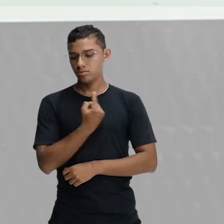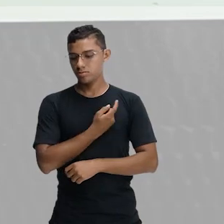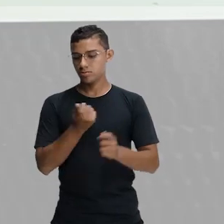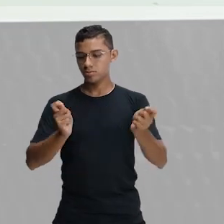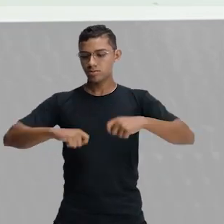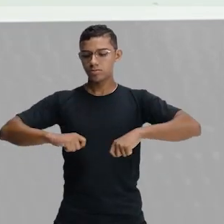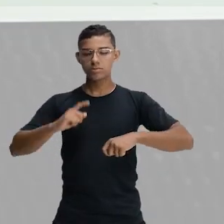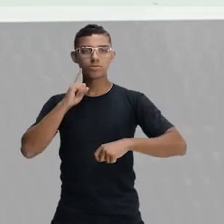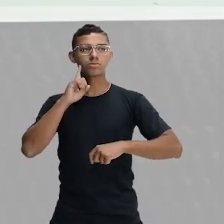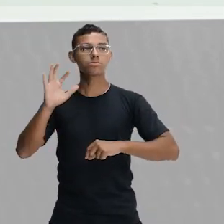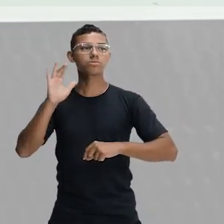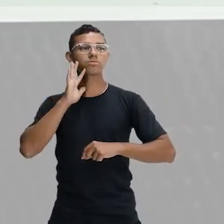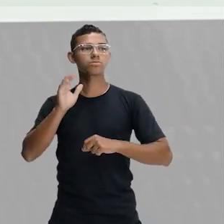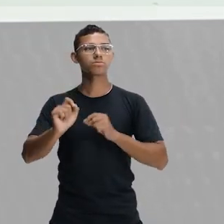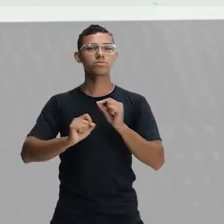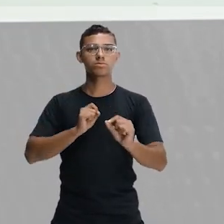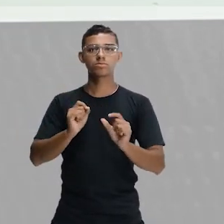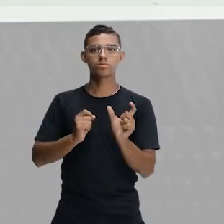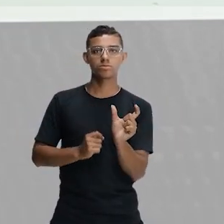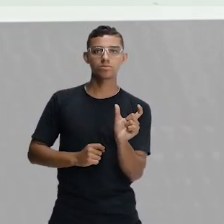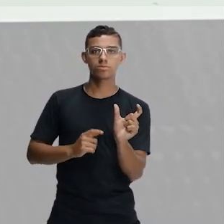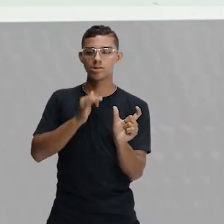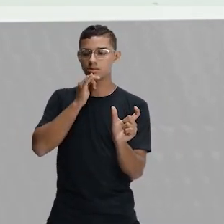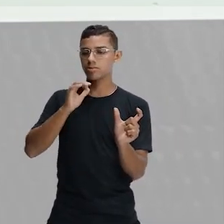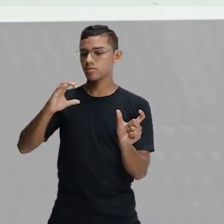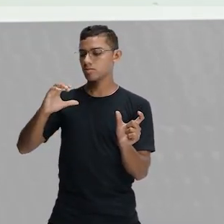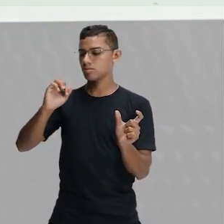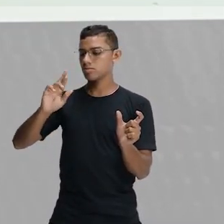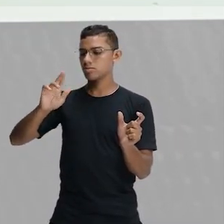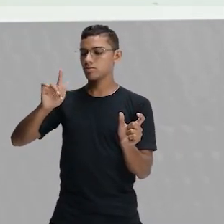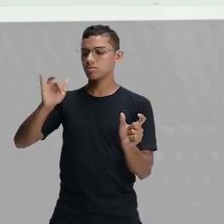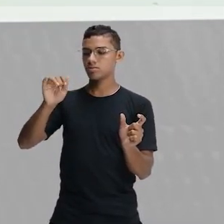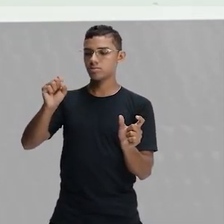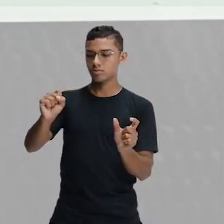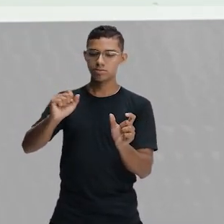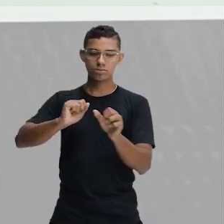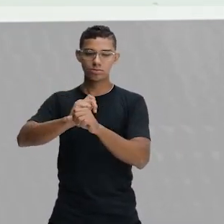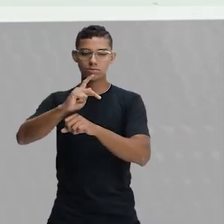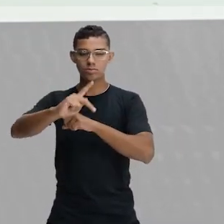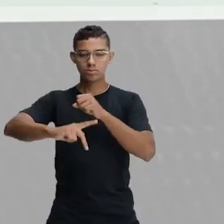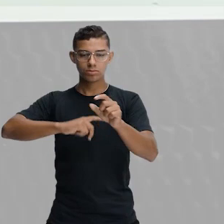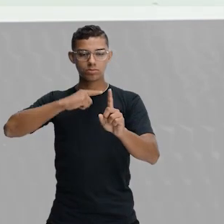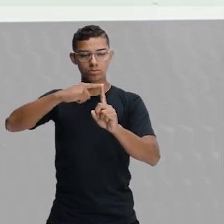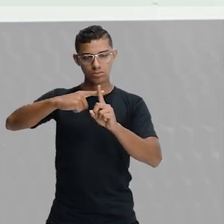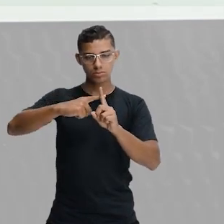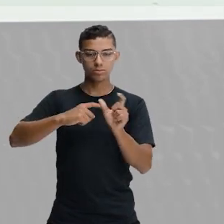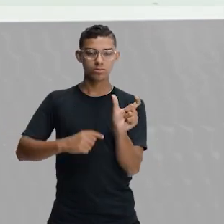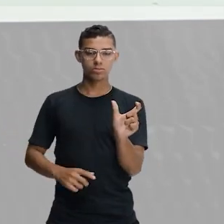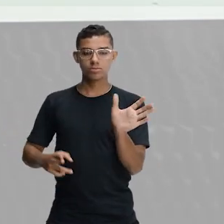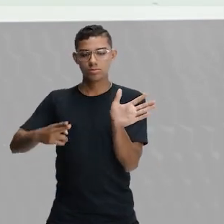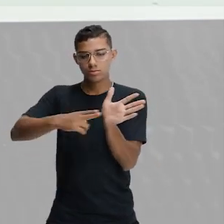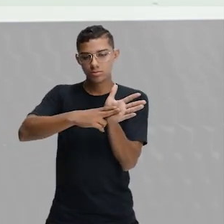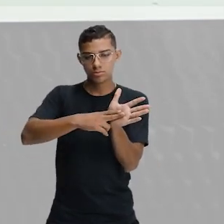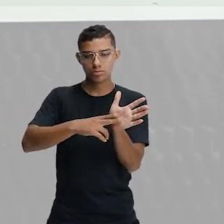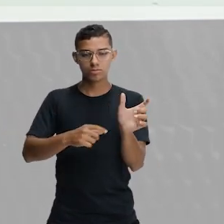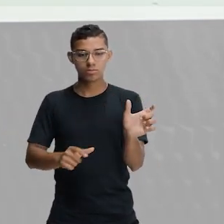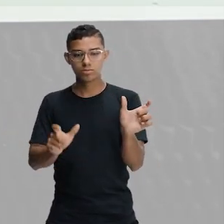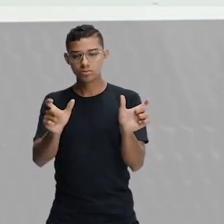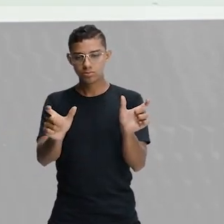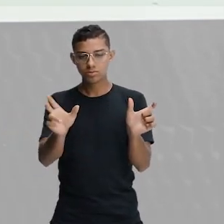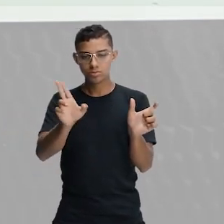fazer? Fazer com que esse número de cargas que é positivo, né, quer dizer, que é igual, desculpa, se